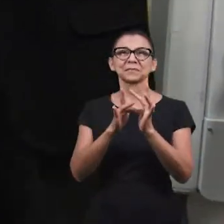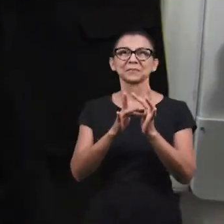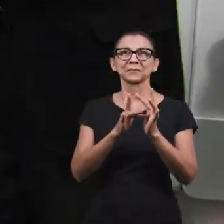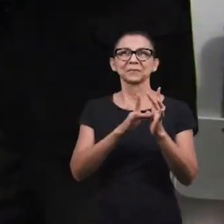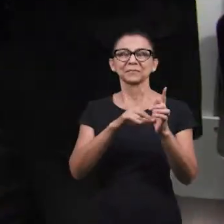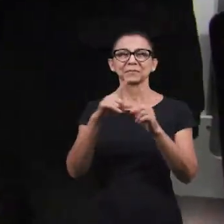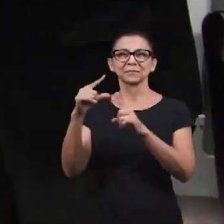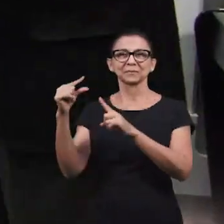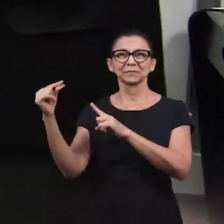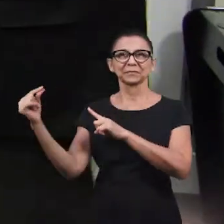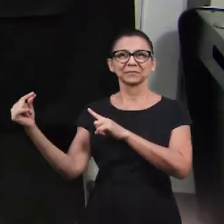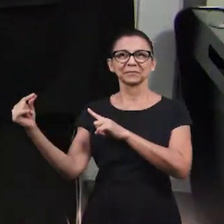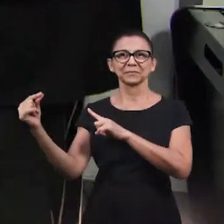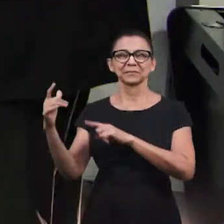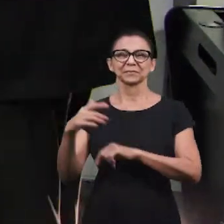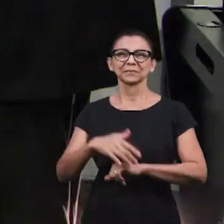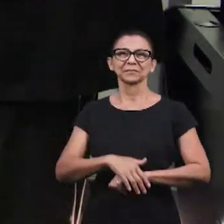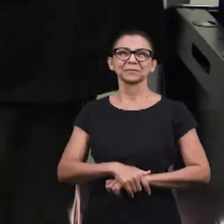já estou de saída.